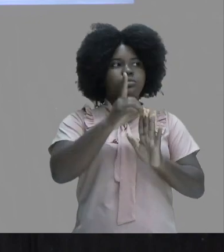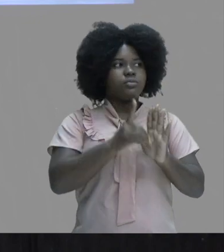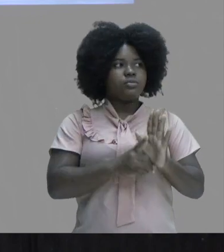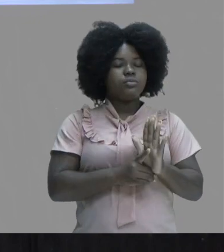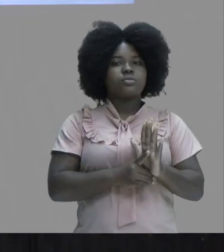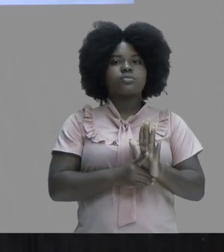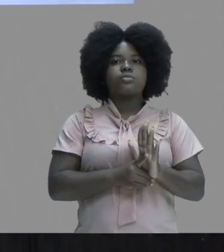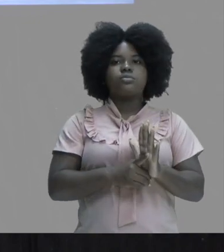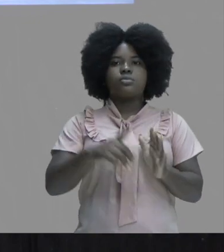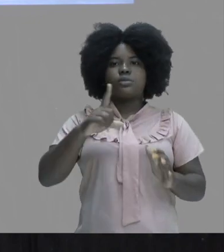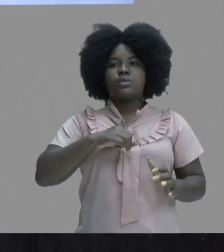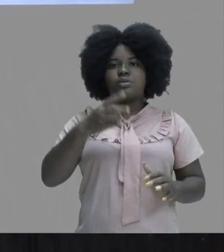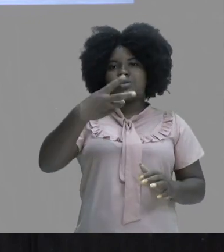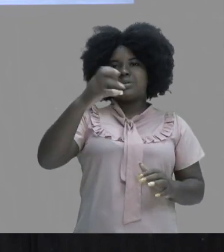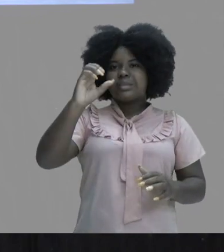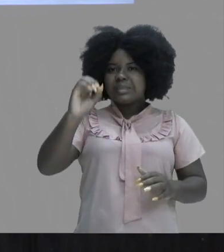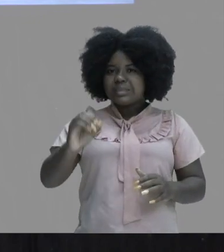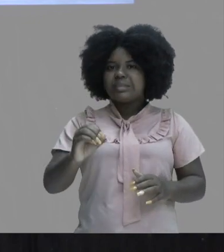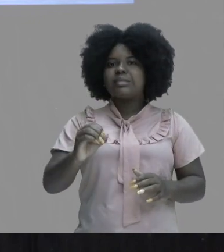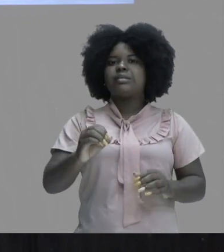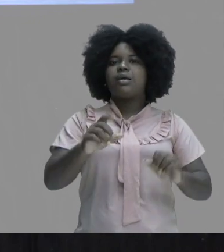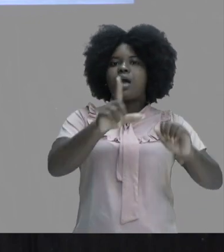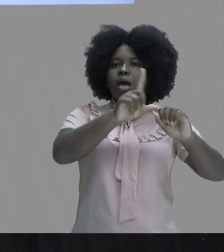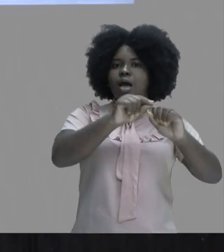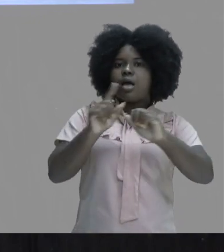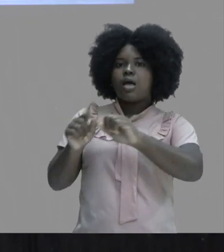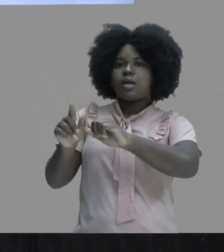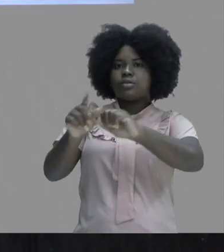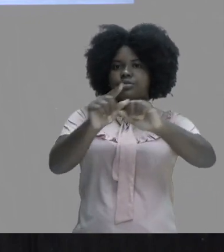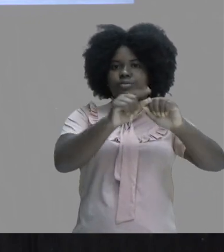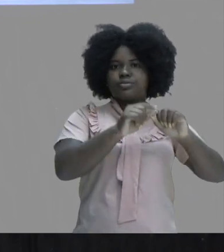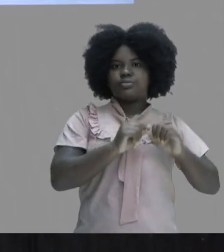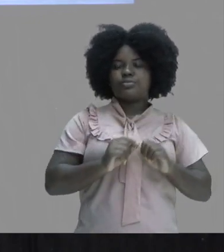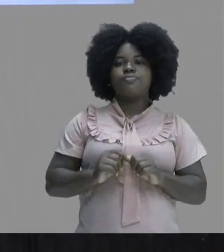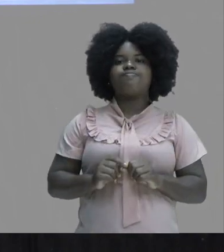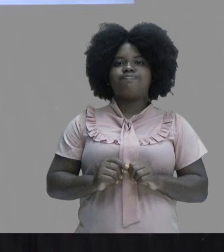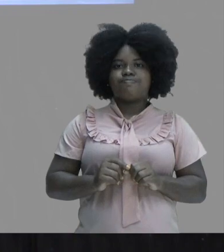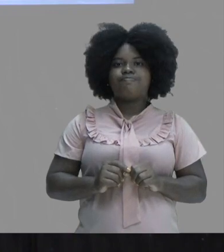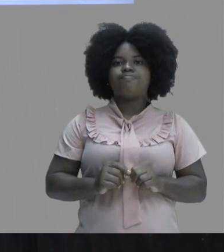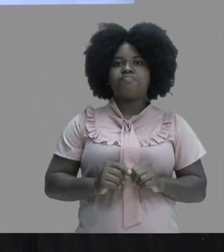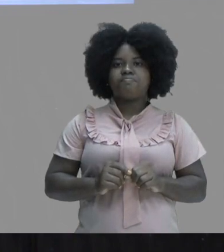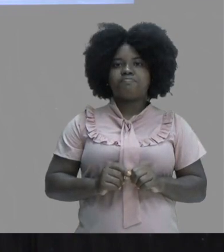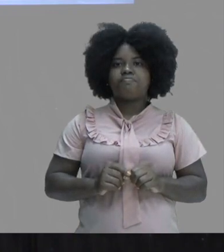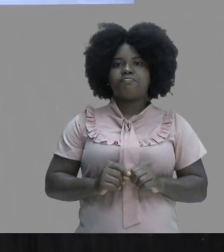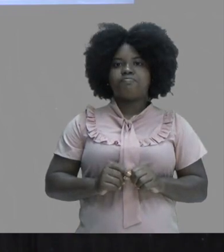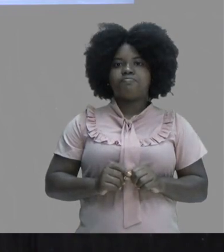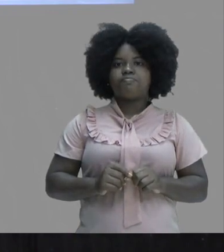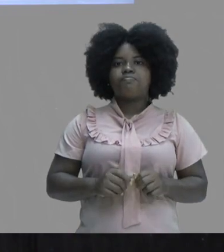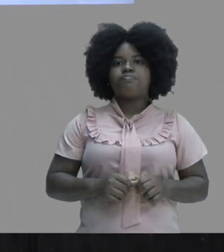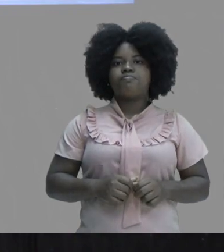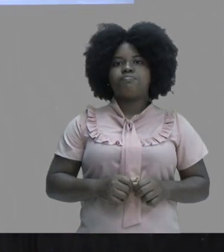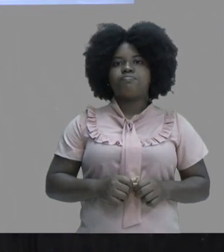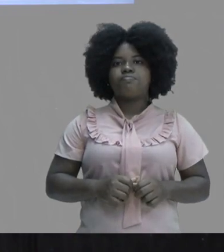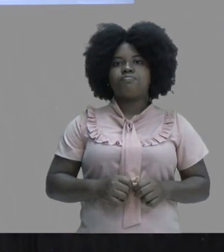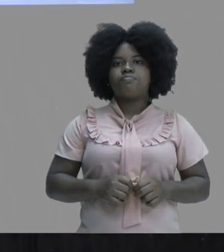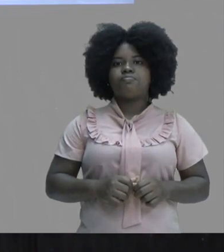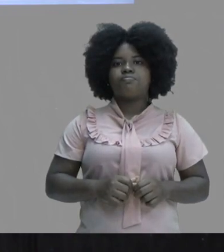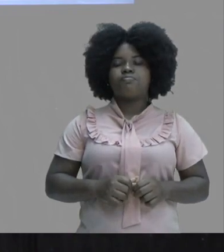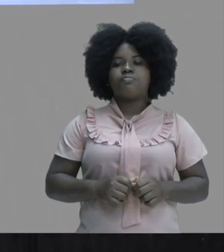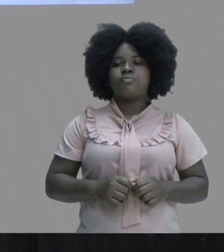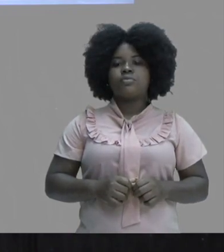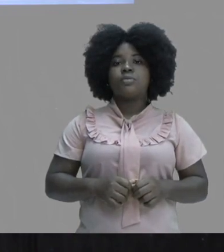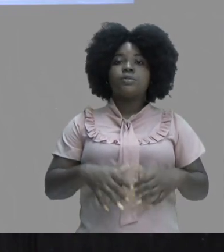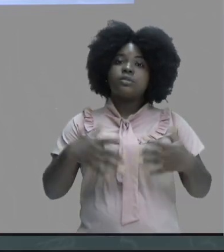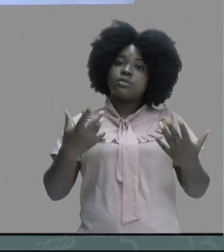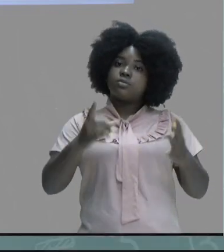30 artigos da Declaração Universal dos Direitos Humanos, lá de 1948. Essa declaração, como